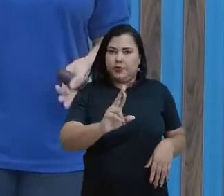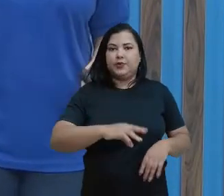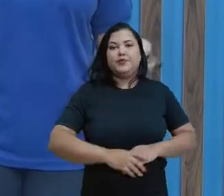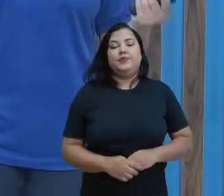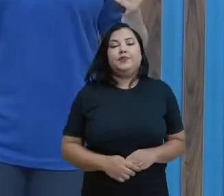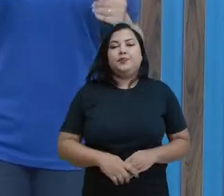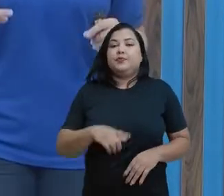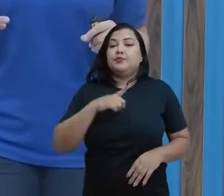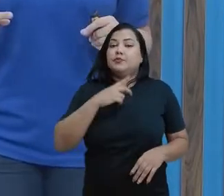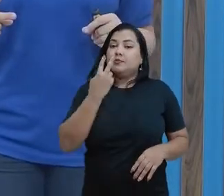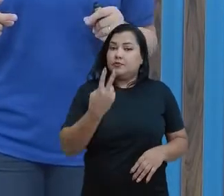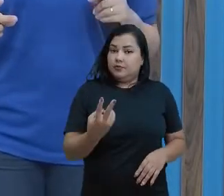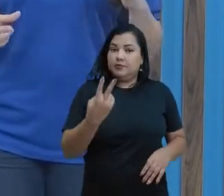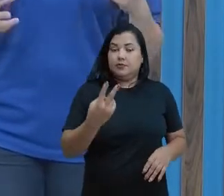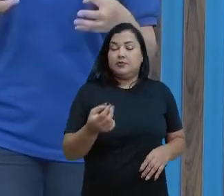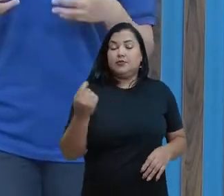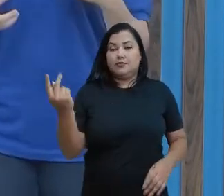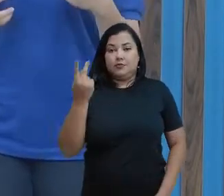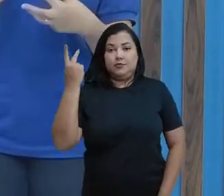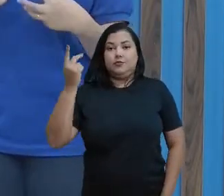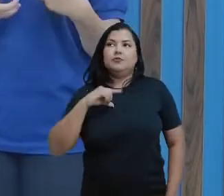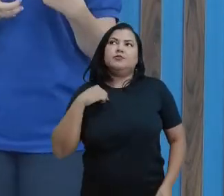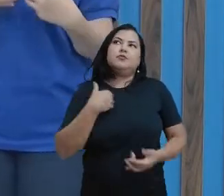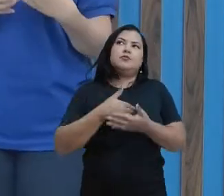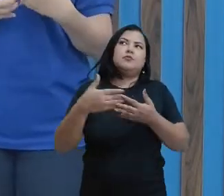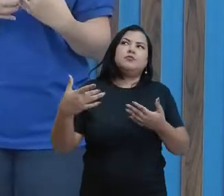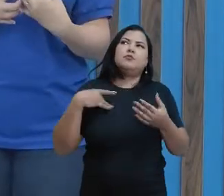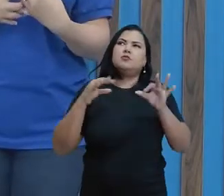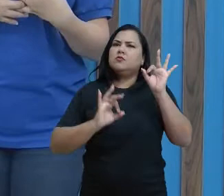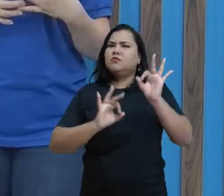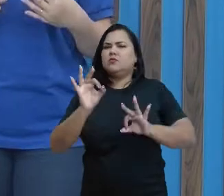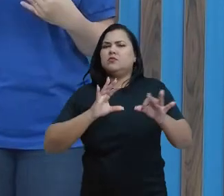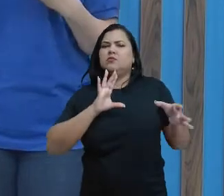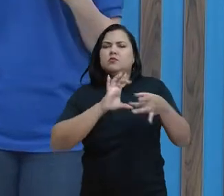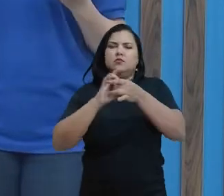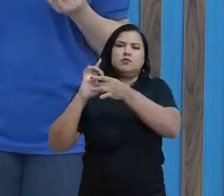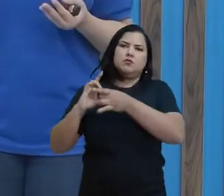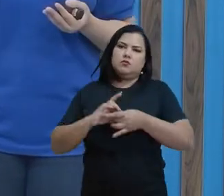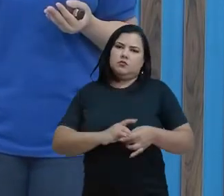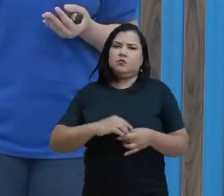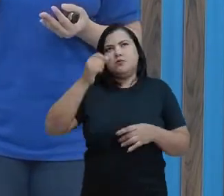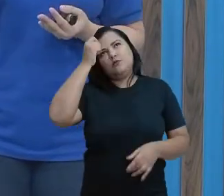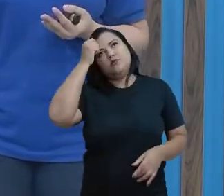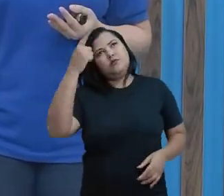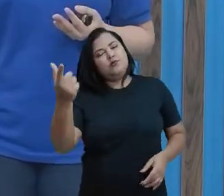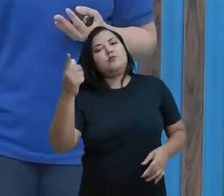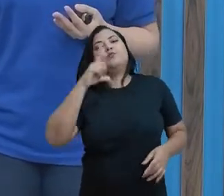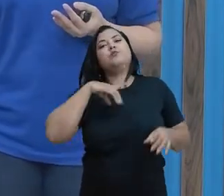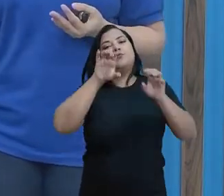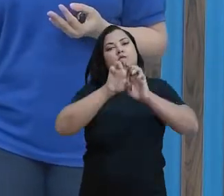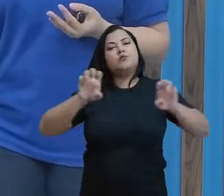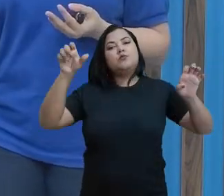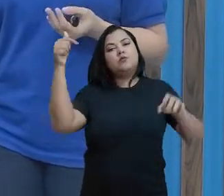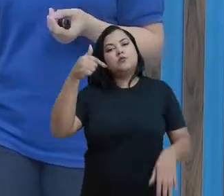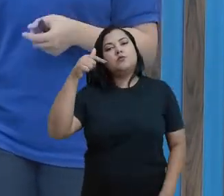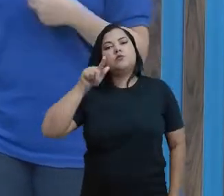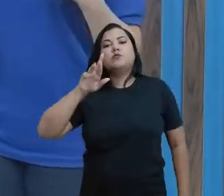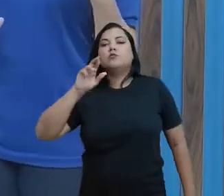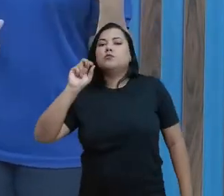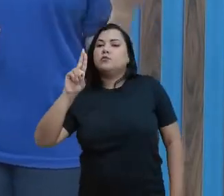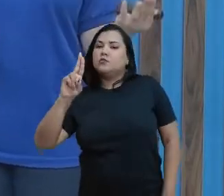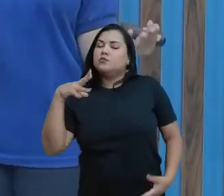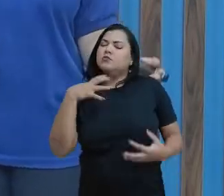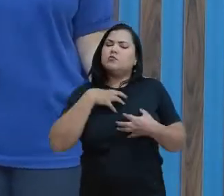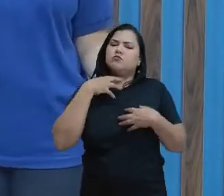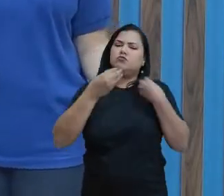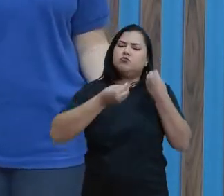vai possuir dois valores. Então, a gente começa fazendo conexões entre essa ideia de ser uma equação do segundo grau, da maneira